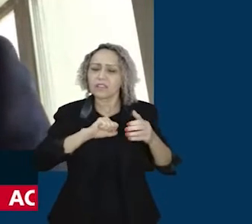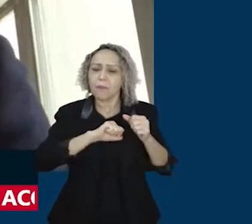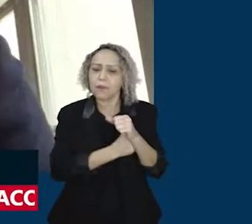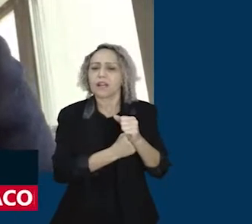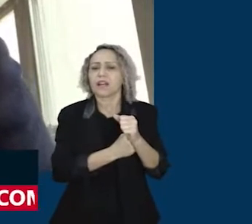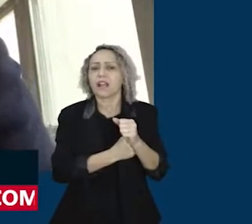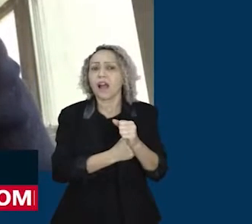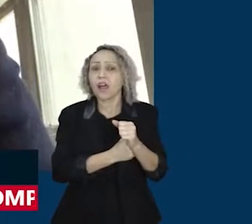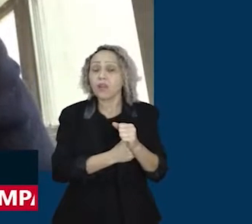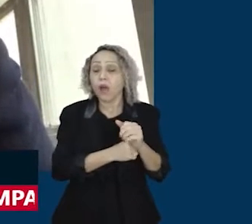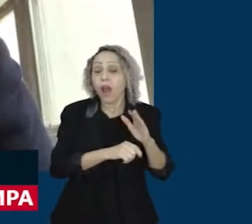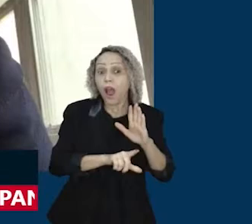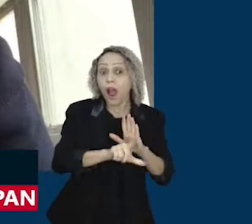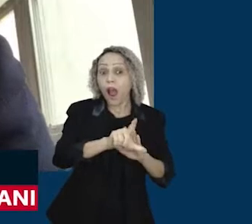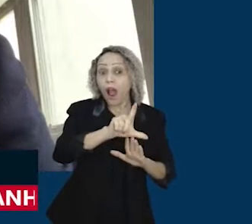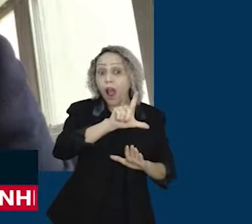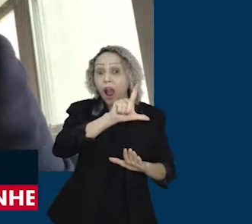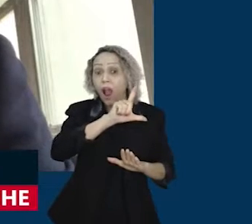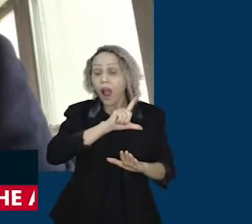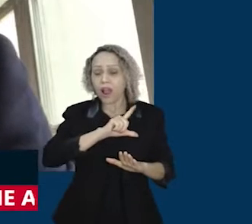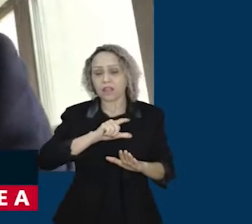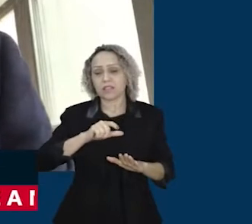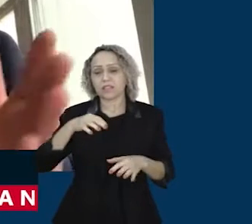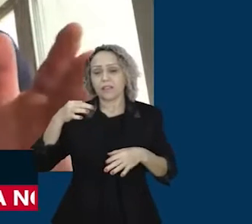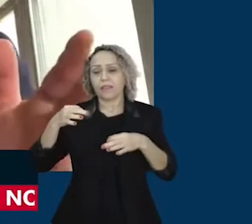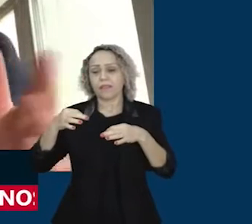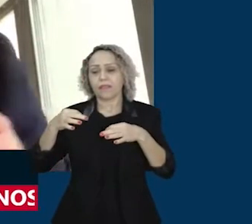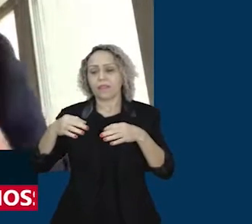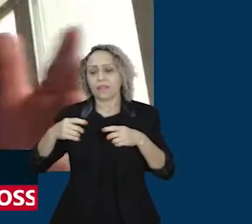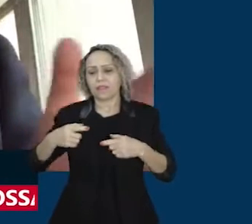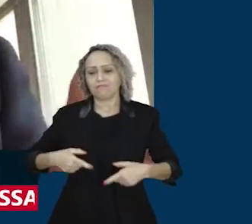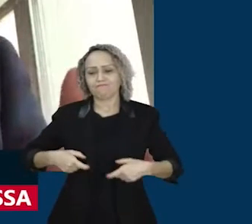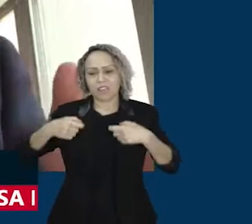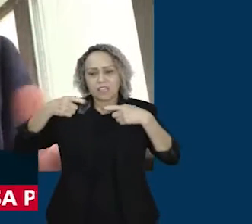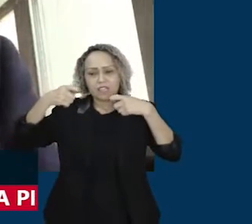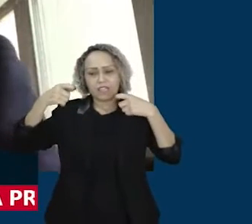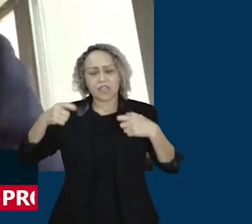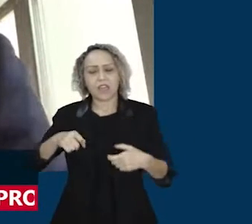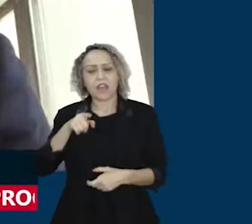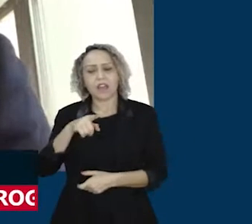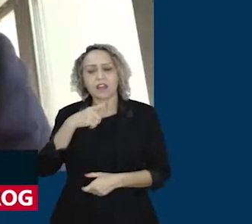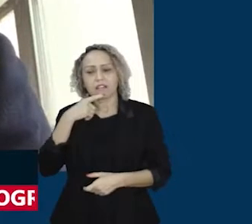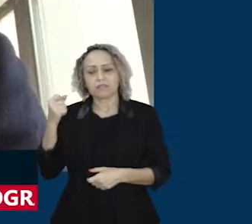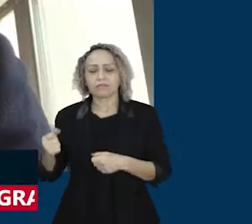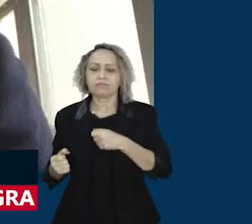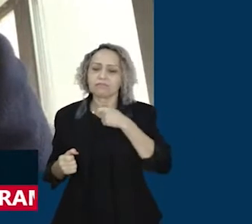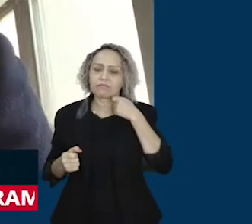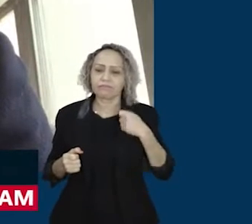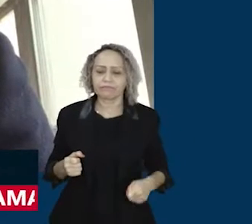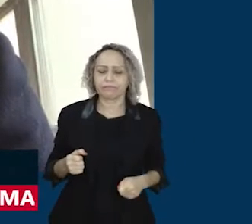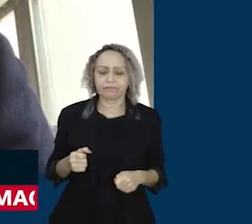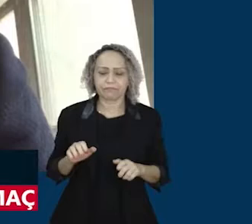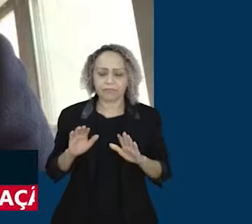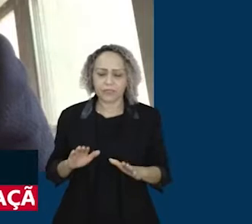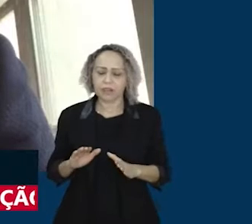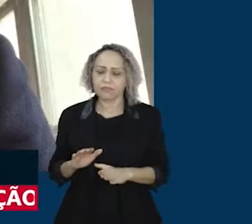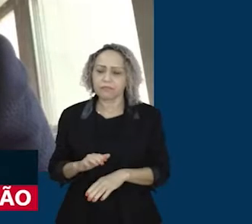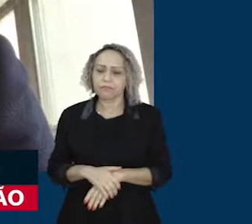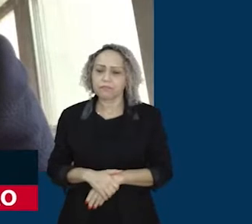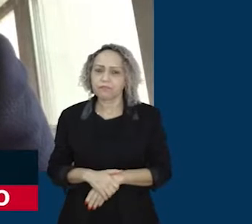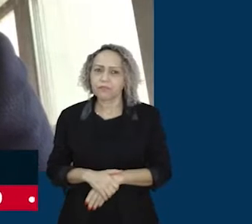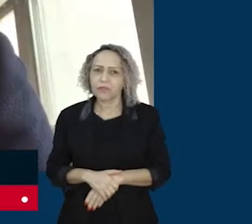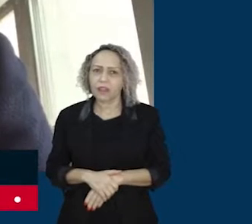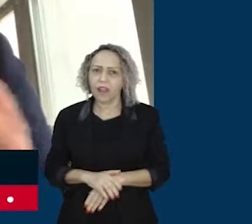Então, esse processo já resulta, segundo os próprios cálculos do secretário de Fazenda, até o final